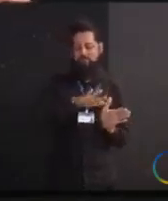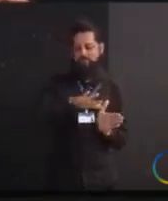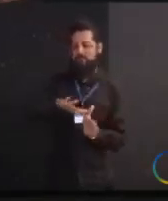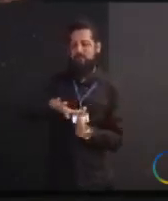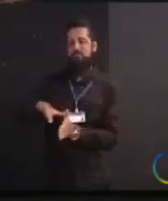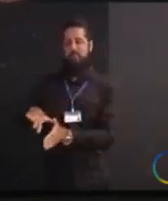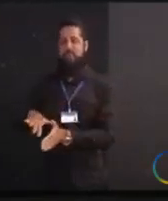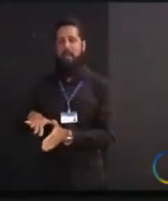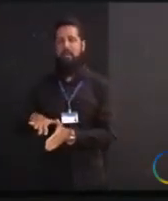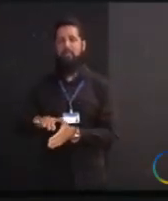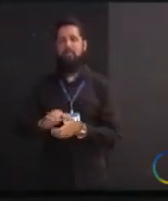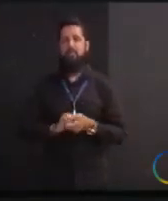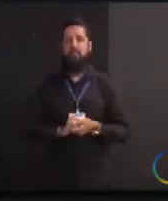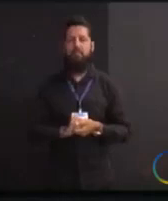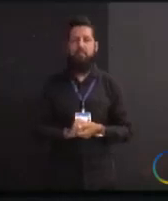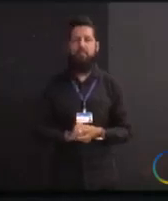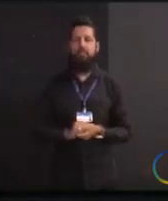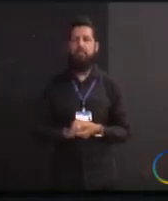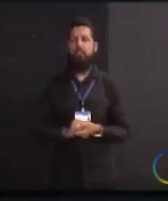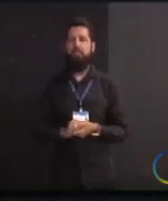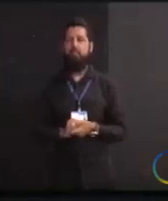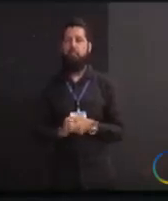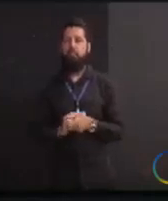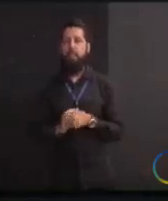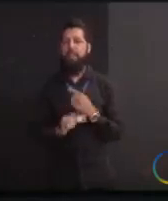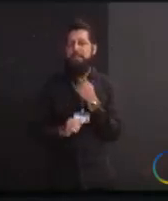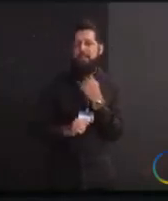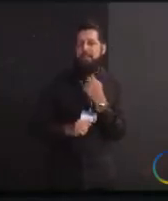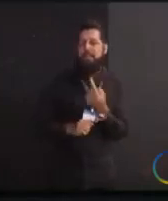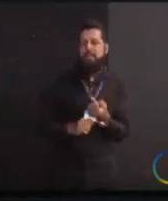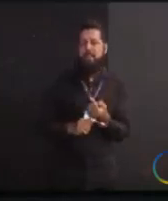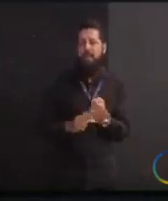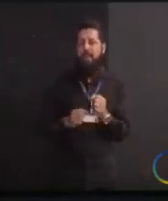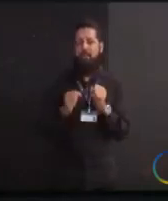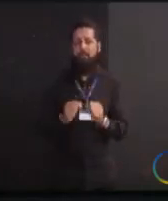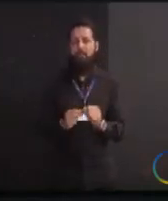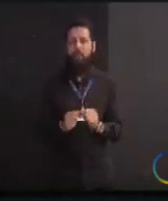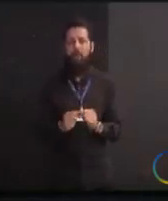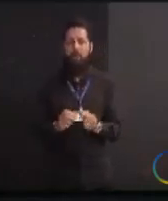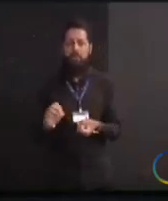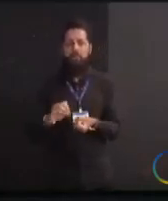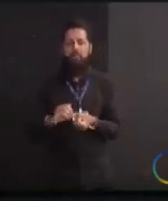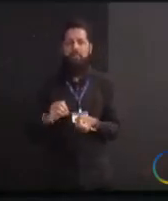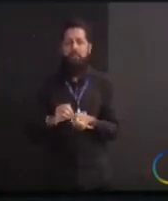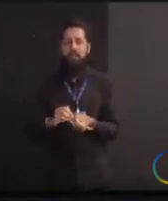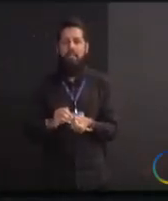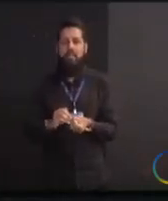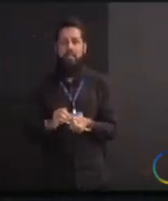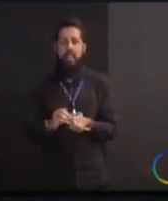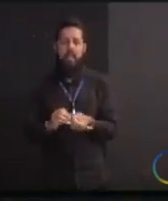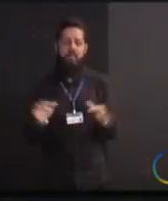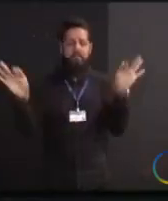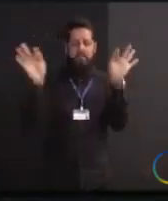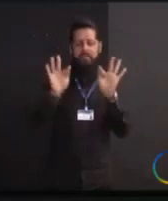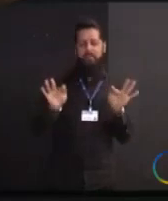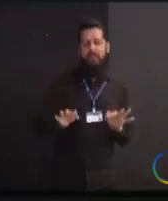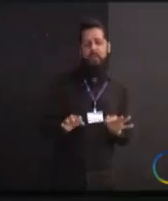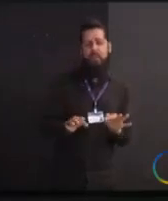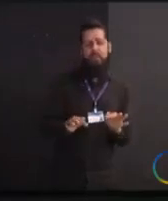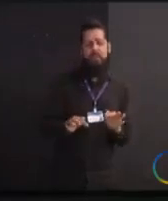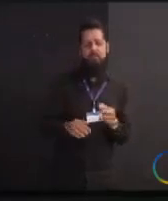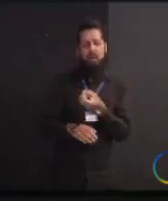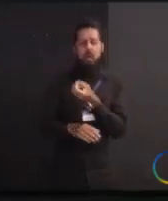cor. Ninguém poderá nos fazer feliz ou infeliz com ou sem o nosso consentimento. E por que